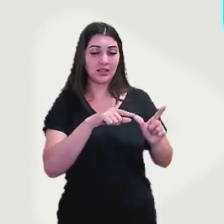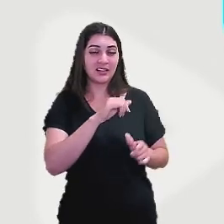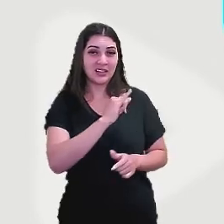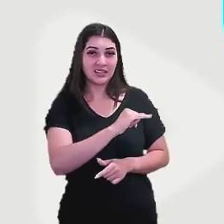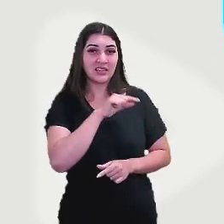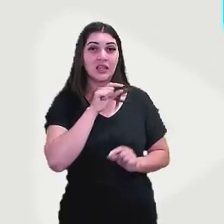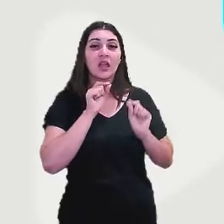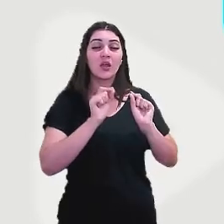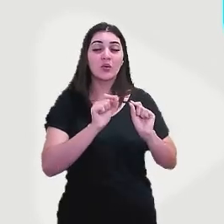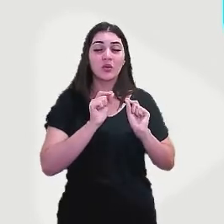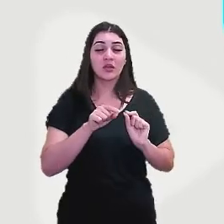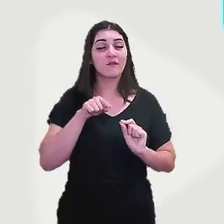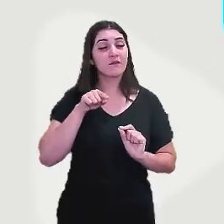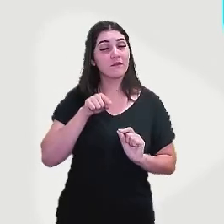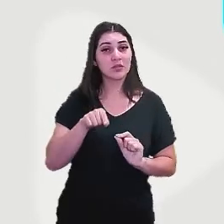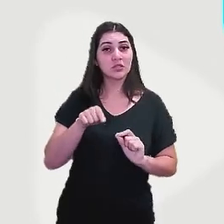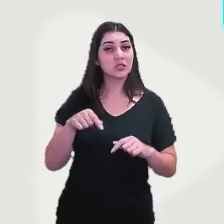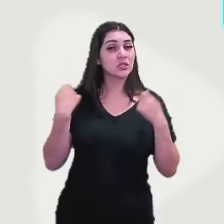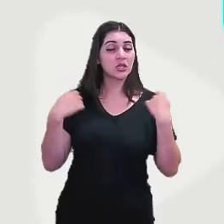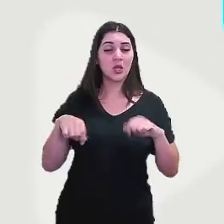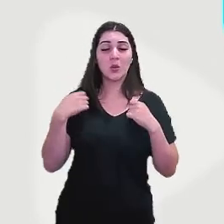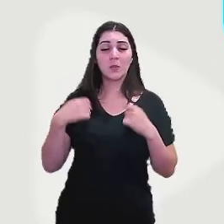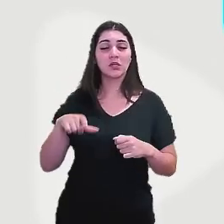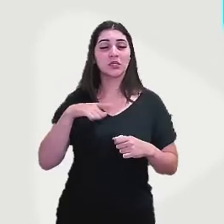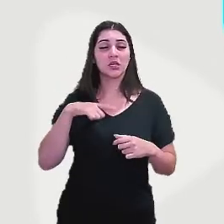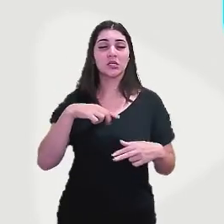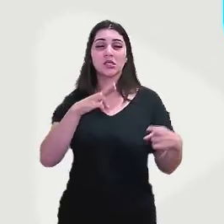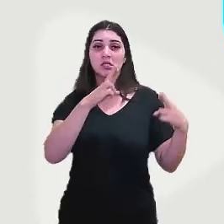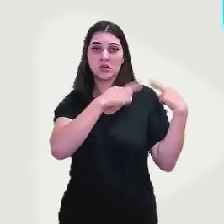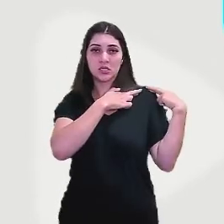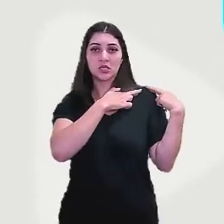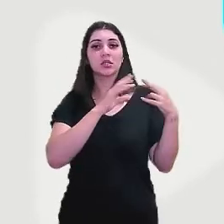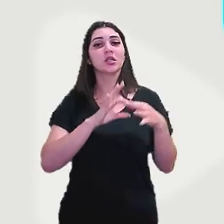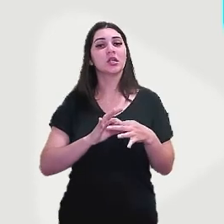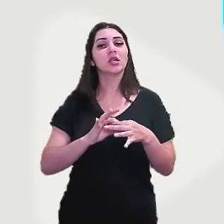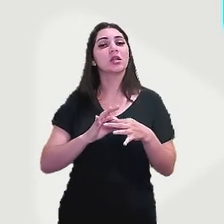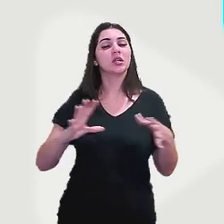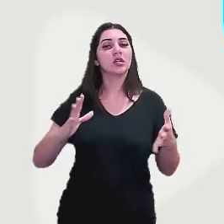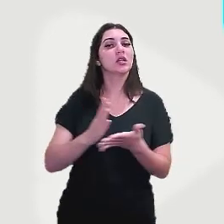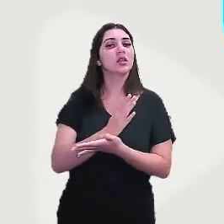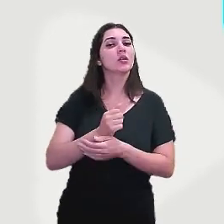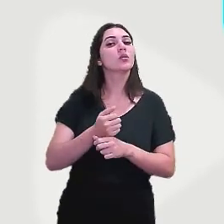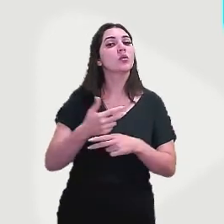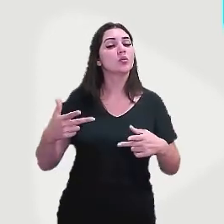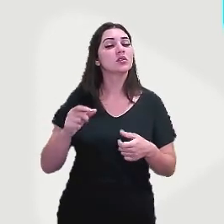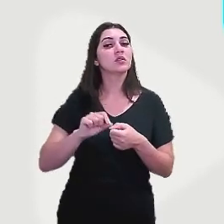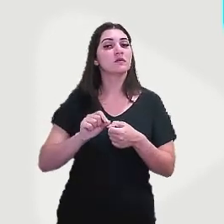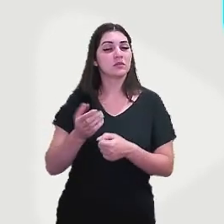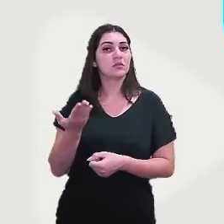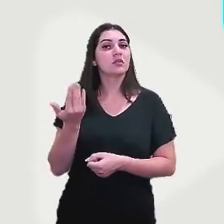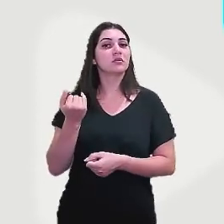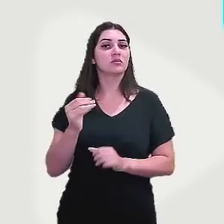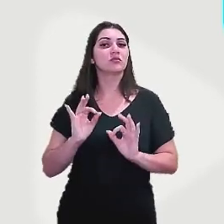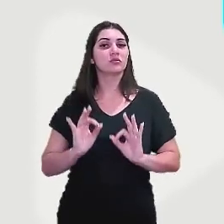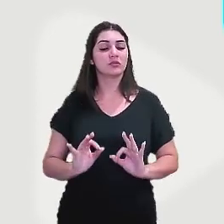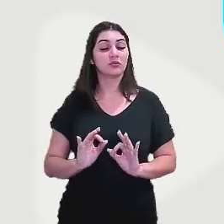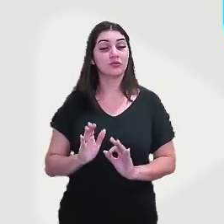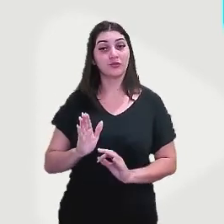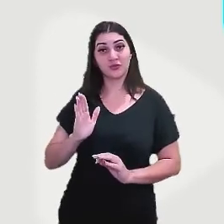você está isento daquela obrigação. Ele foi dispensado de algo que você fazia.